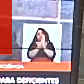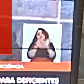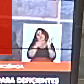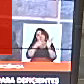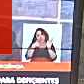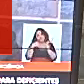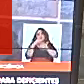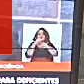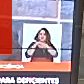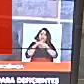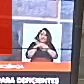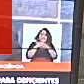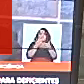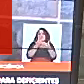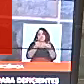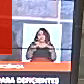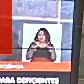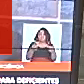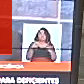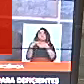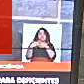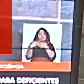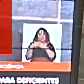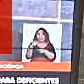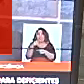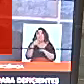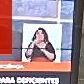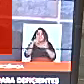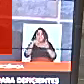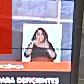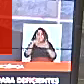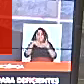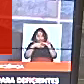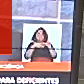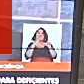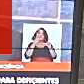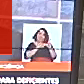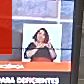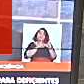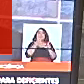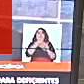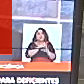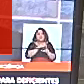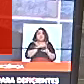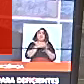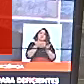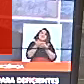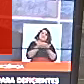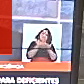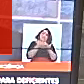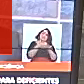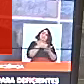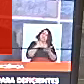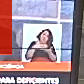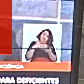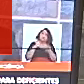é através desse passe livre que elas vão ter direito a tratamento de saúde, acesso ao trabalho, lazer, educação,